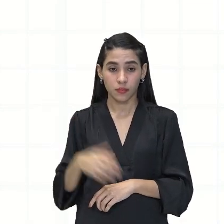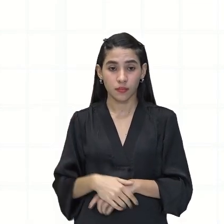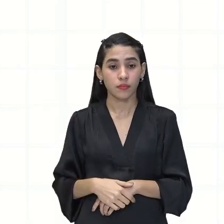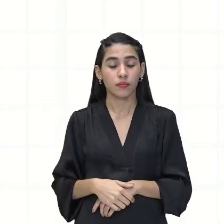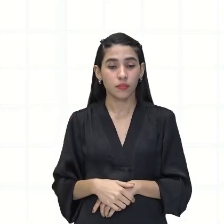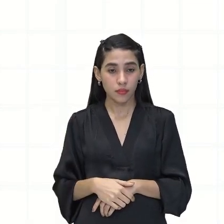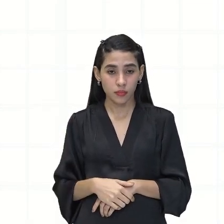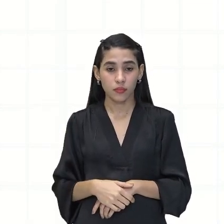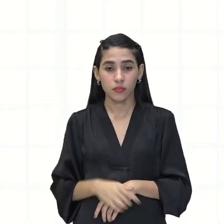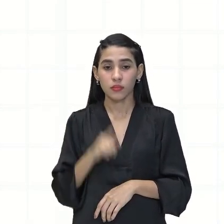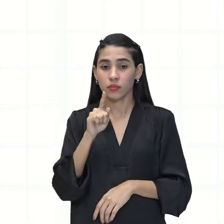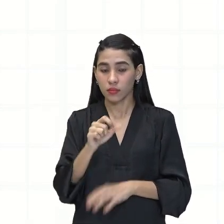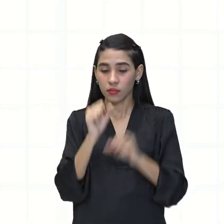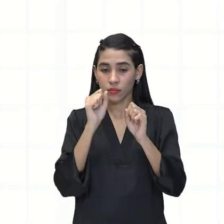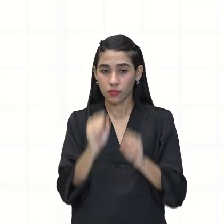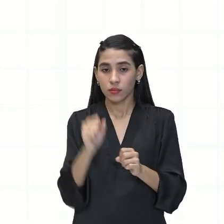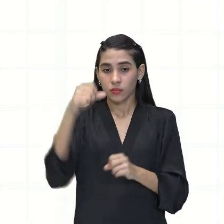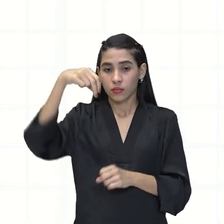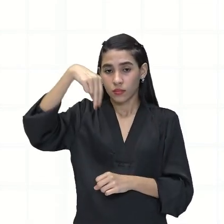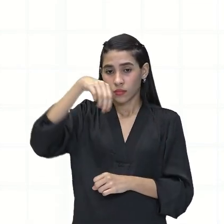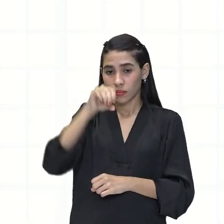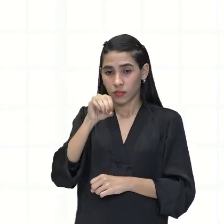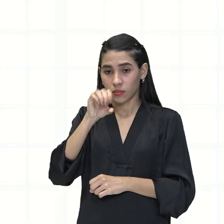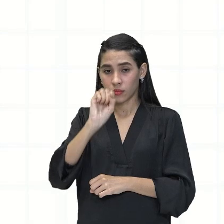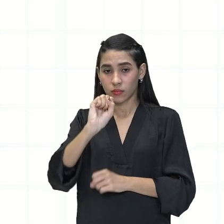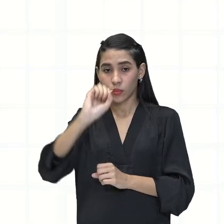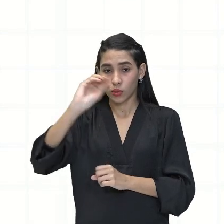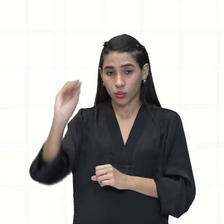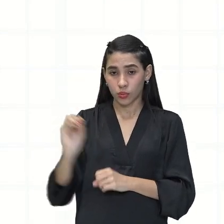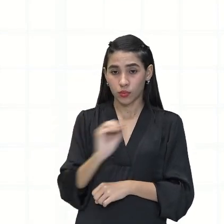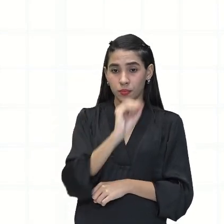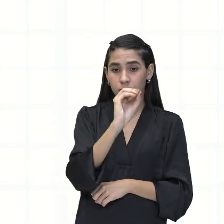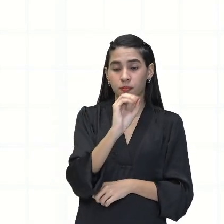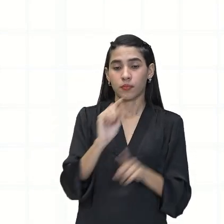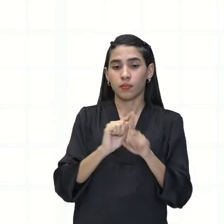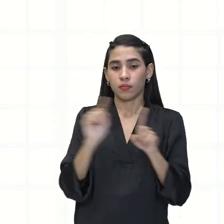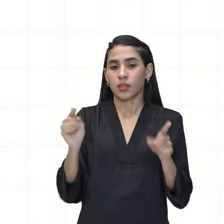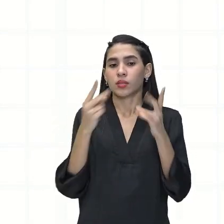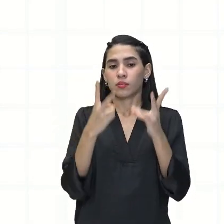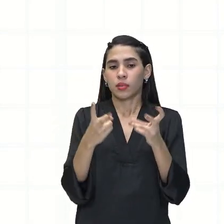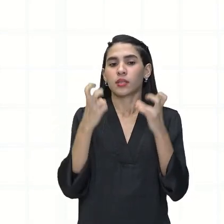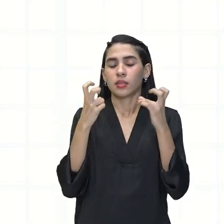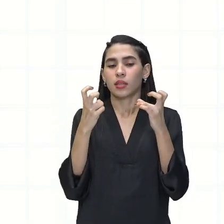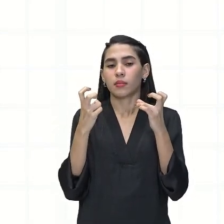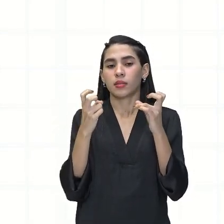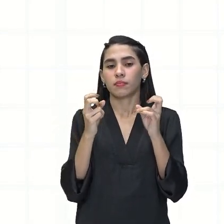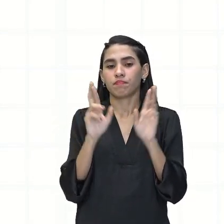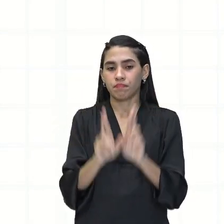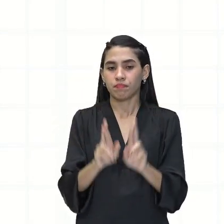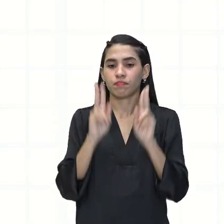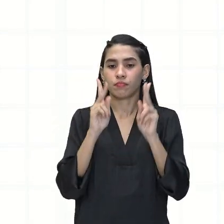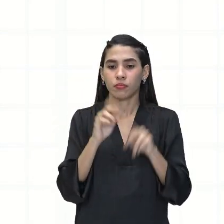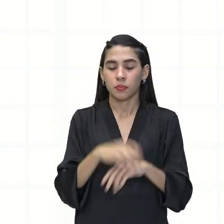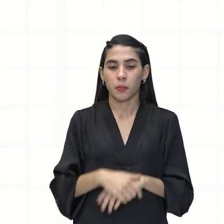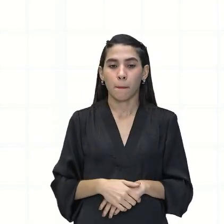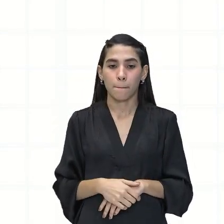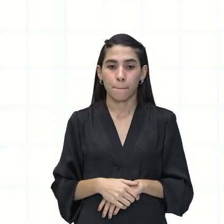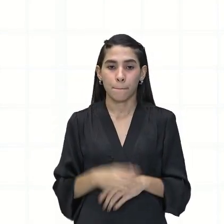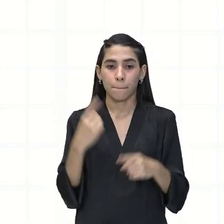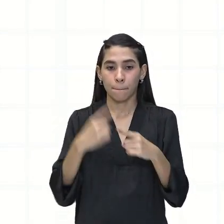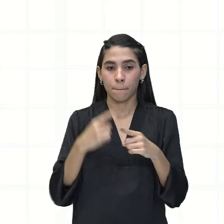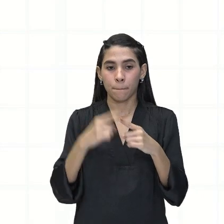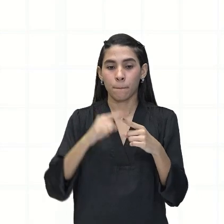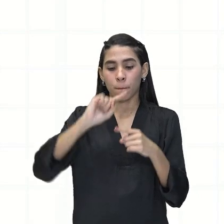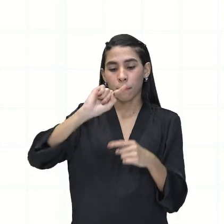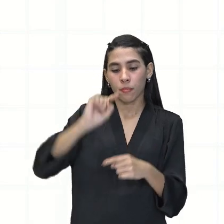aí eu poderia botar esse nos para cá. Mas percebem que não iria vir logo depois da vírgula? Porque logo depois da vírgula tinha